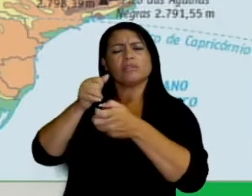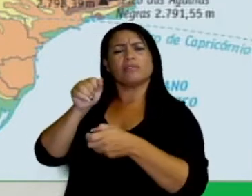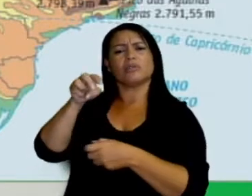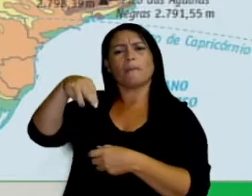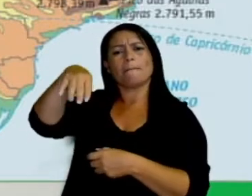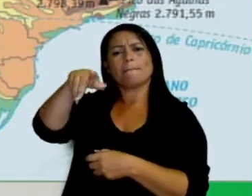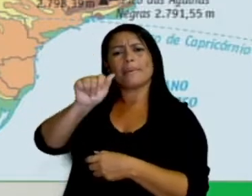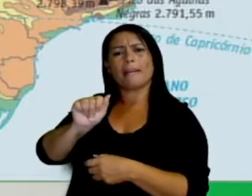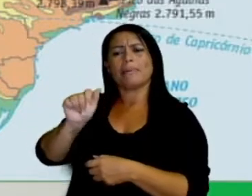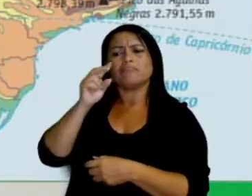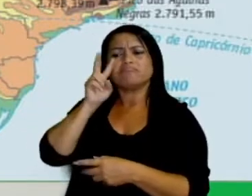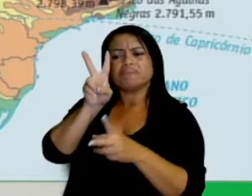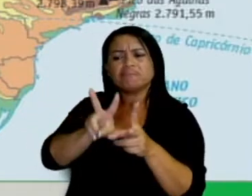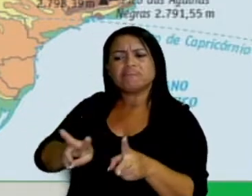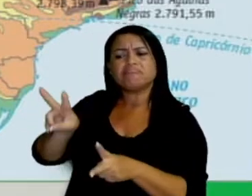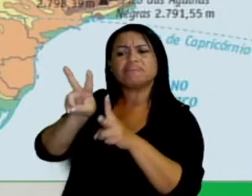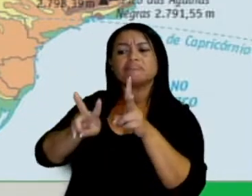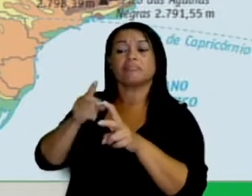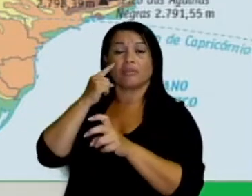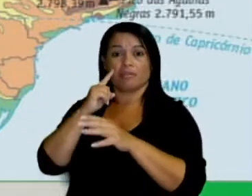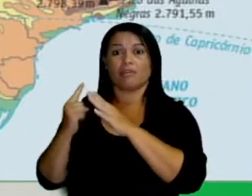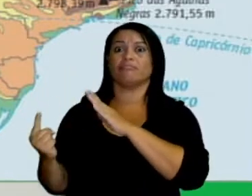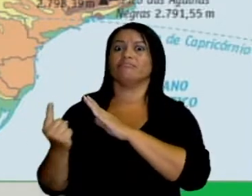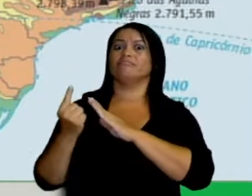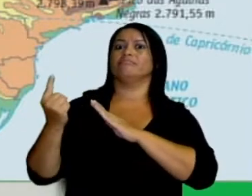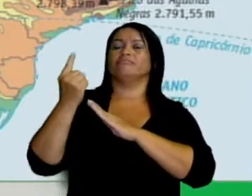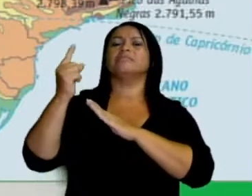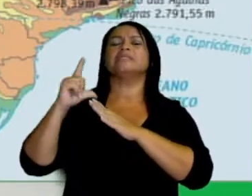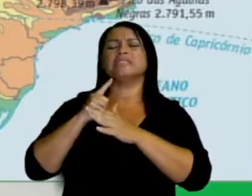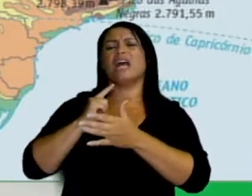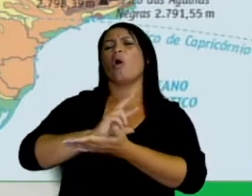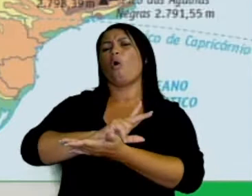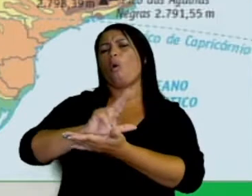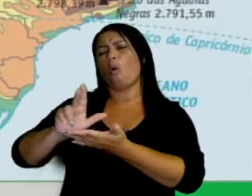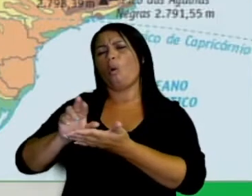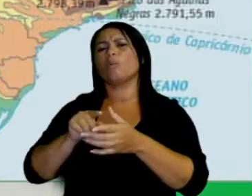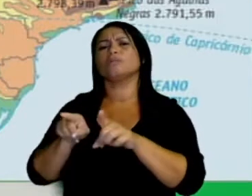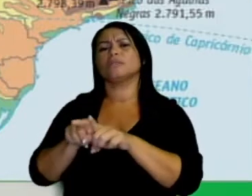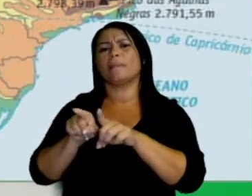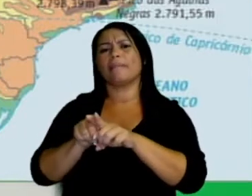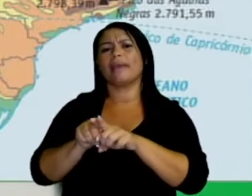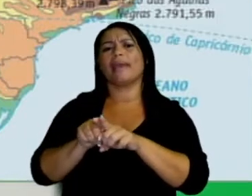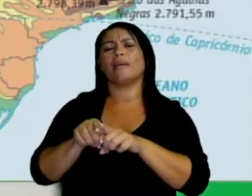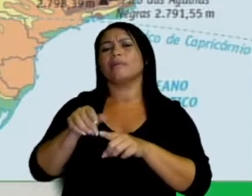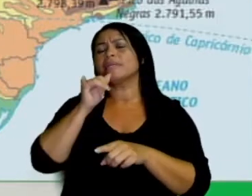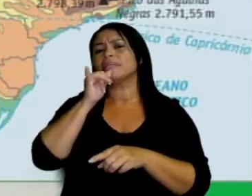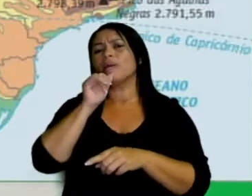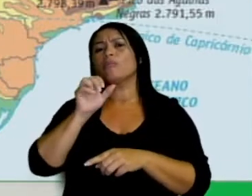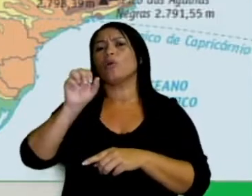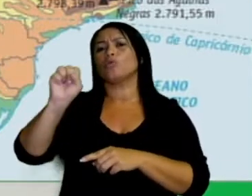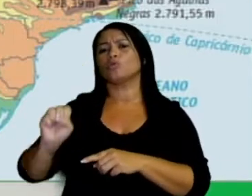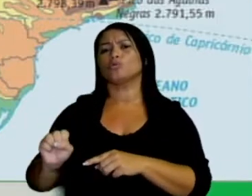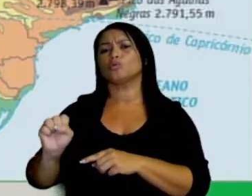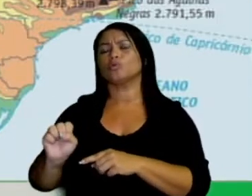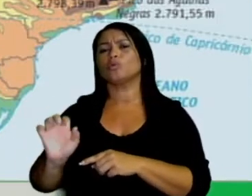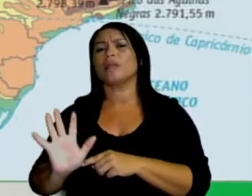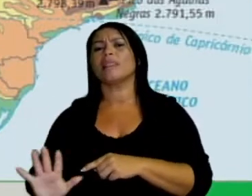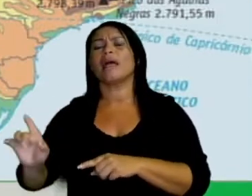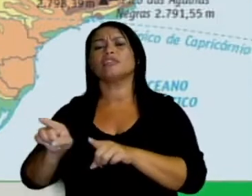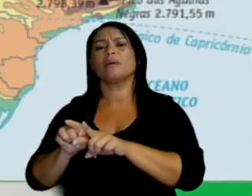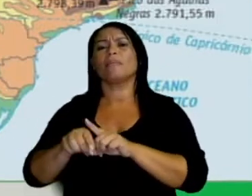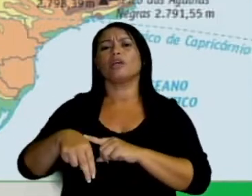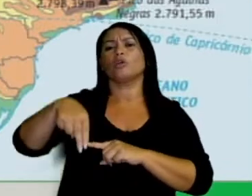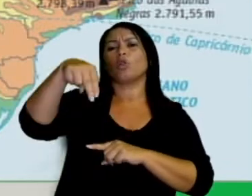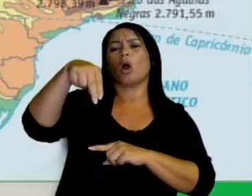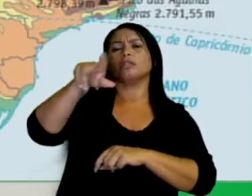elevados do nosso território, além do Pico da Neblina, a gente tem alguns outros que se concentram basicamente na região sudeste e na região norte do país,